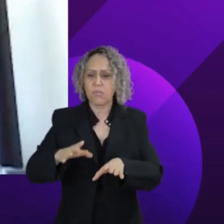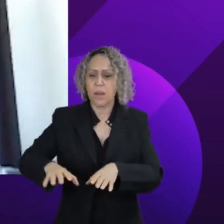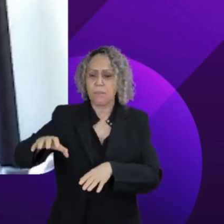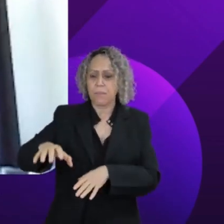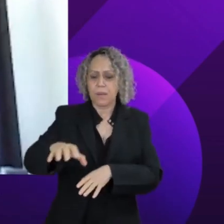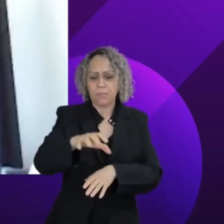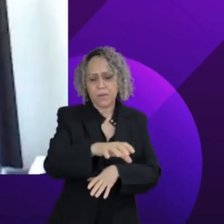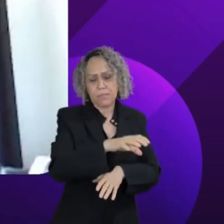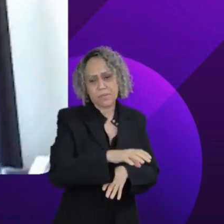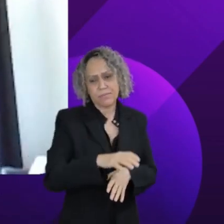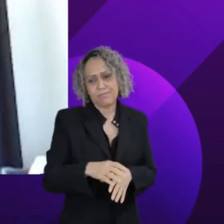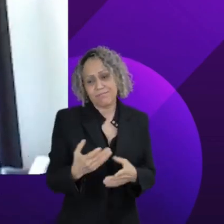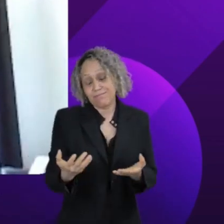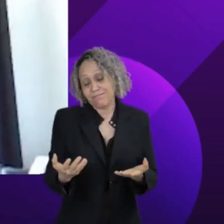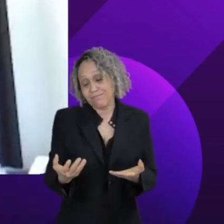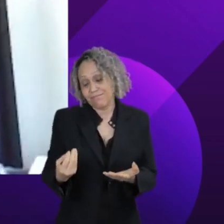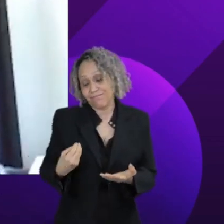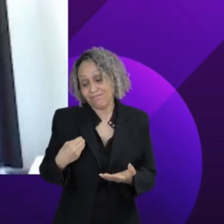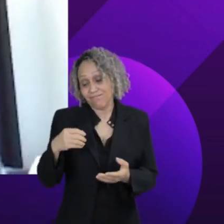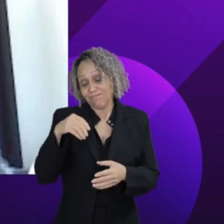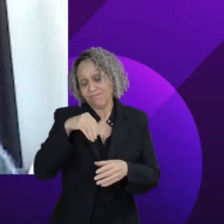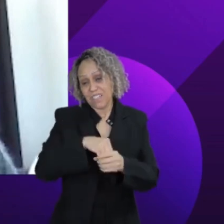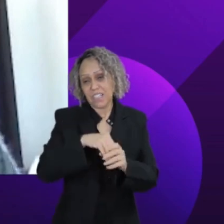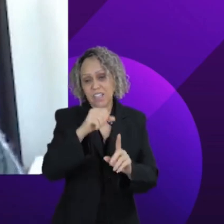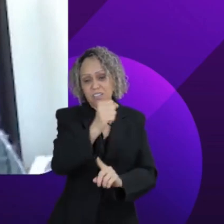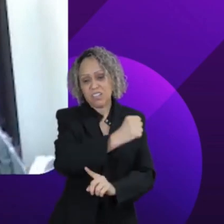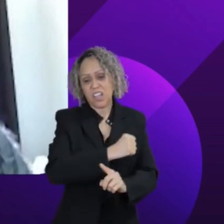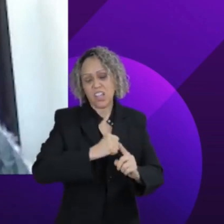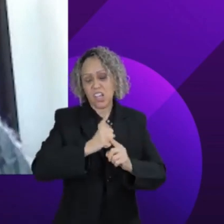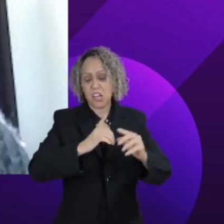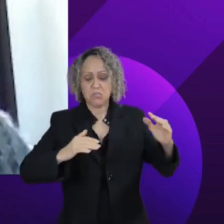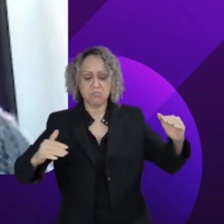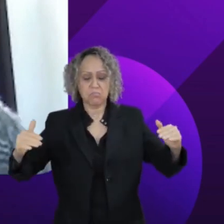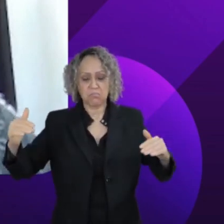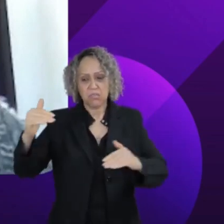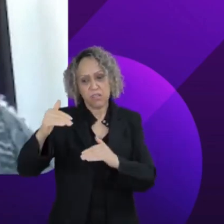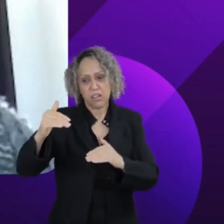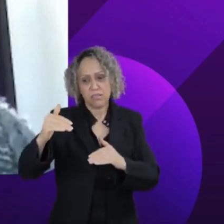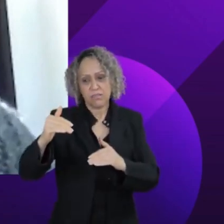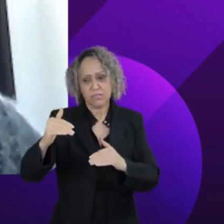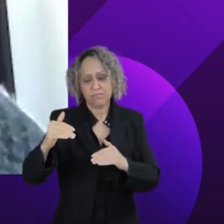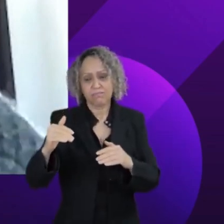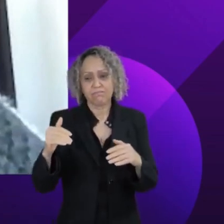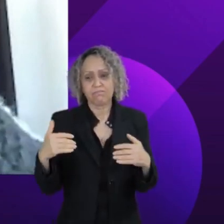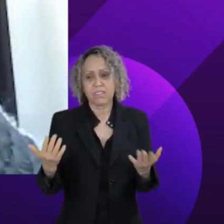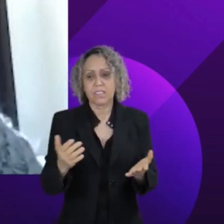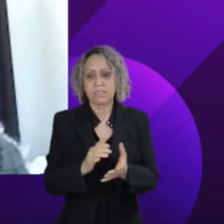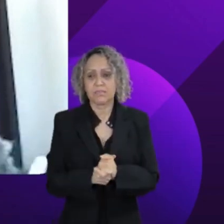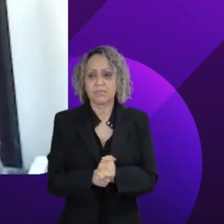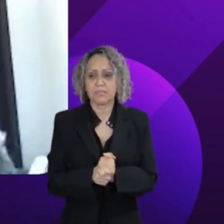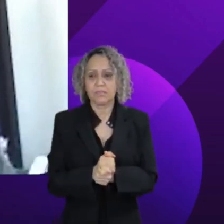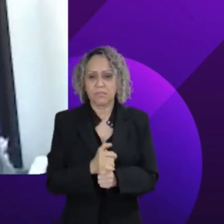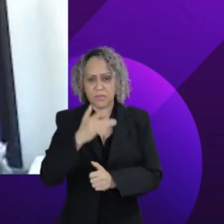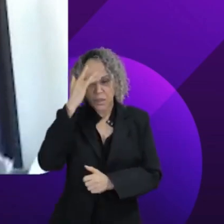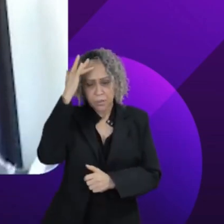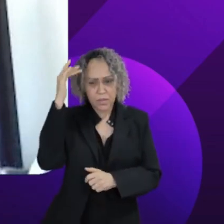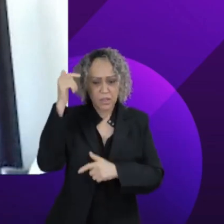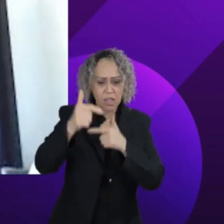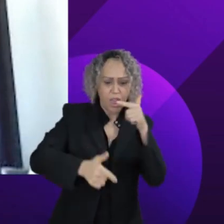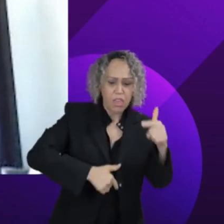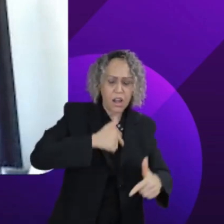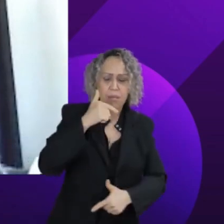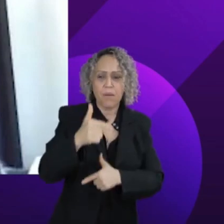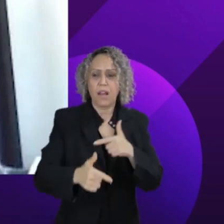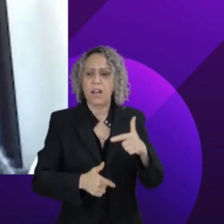ainda vive nessa sociedade tão desigual. Então, como alguém que trabalha,